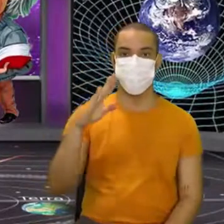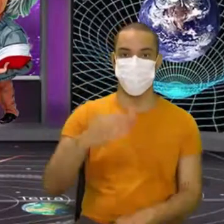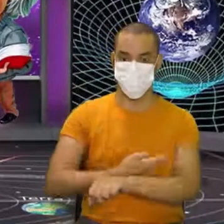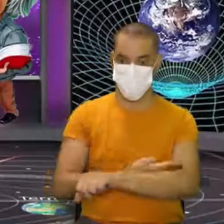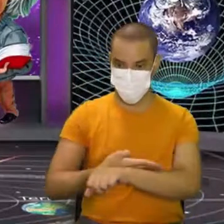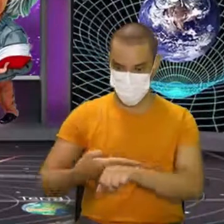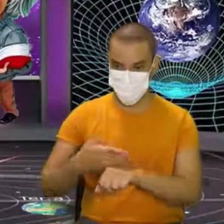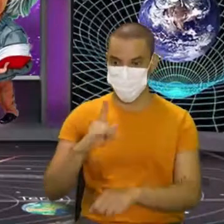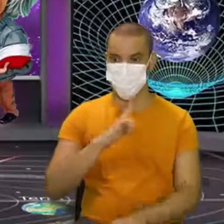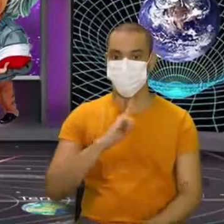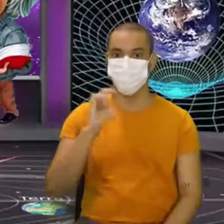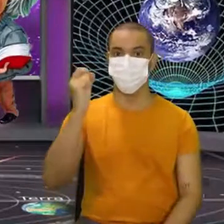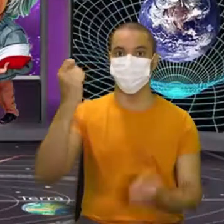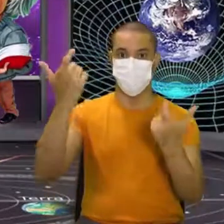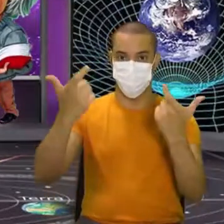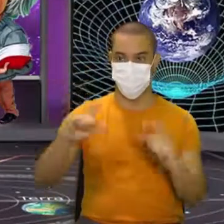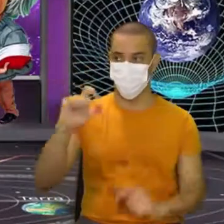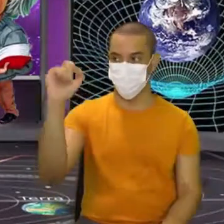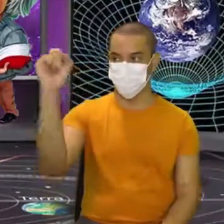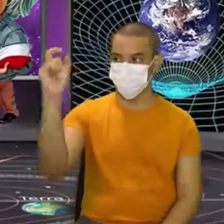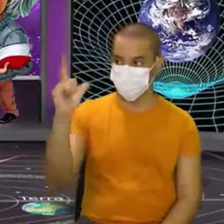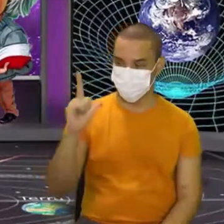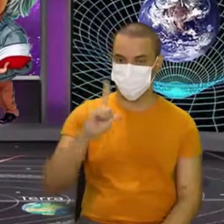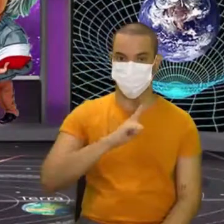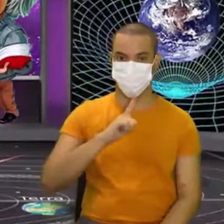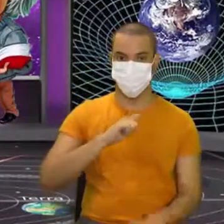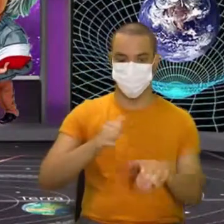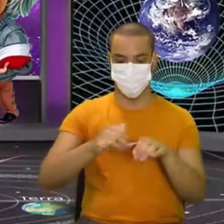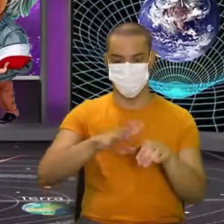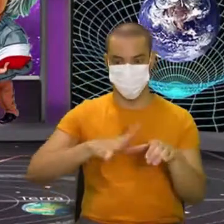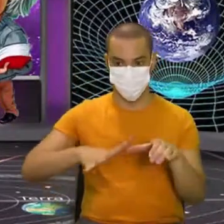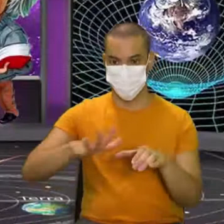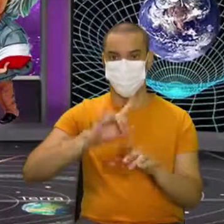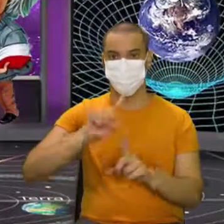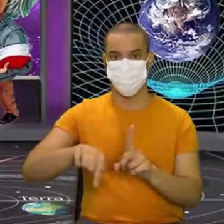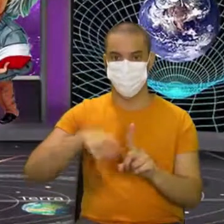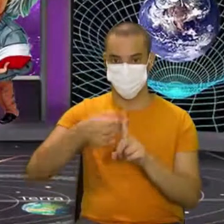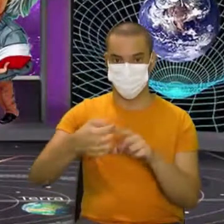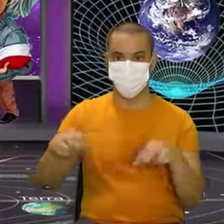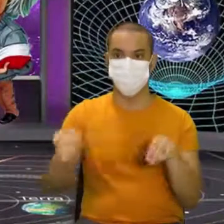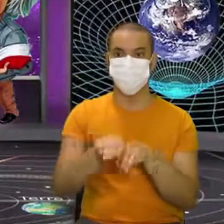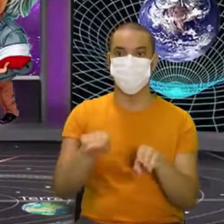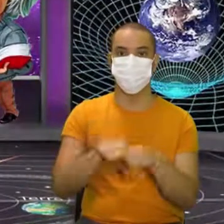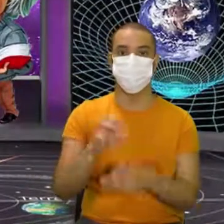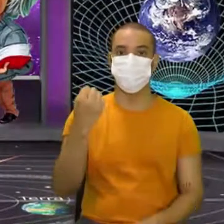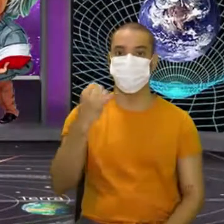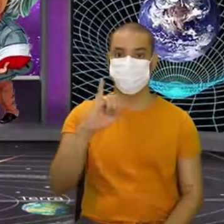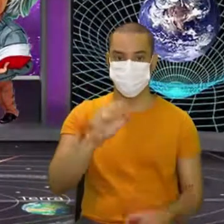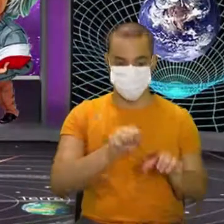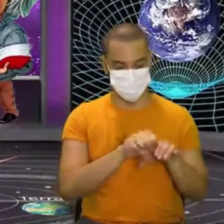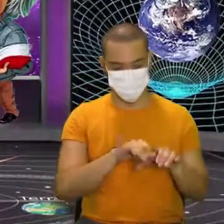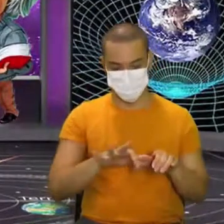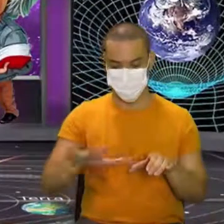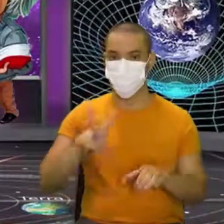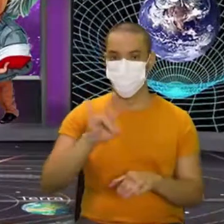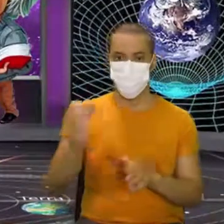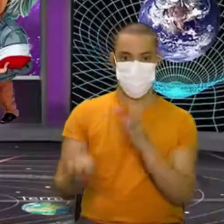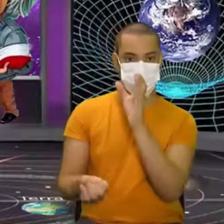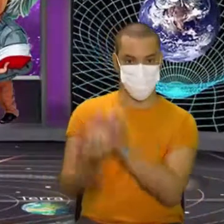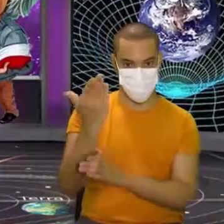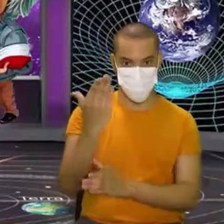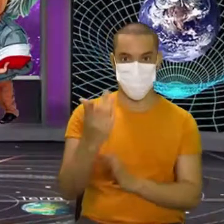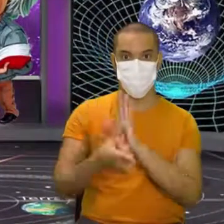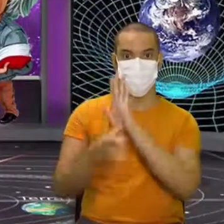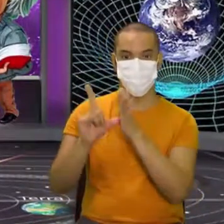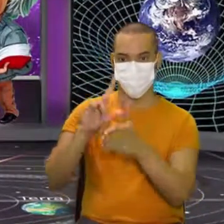então ela vem lá do Sol então tem campo elétrico campo magnético uma corrente elétrica vai gerar um campo magnético que vocês